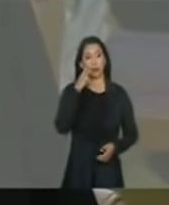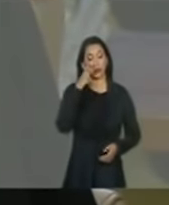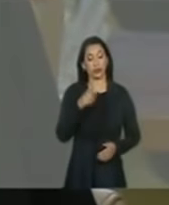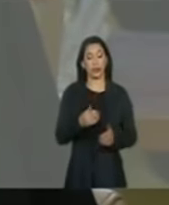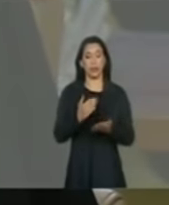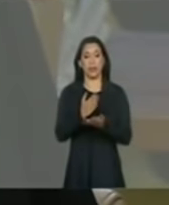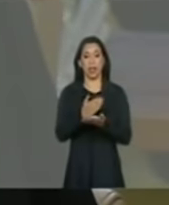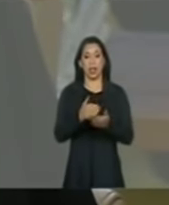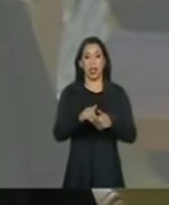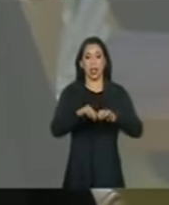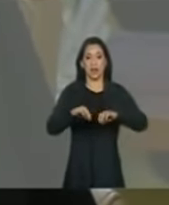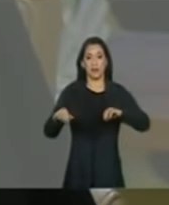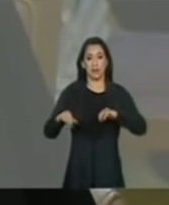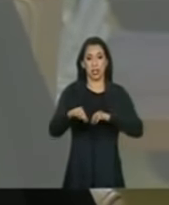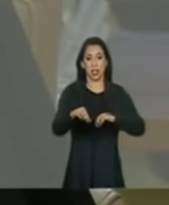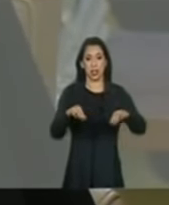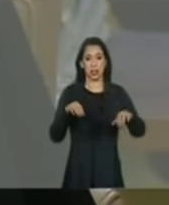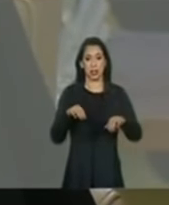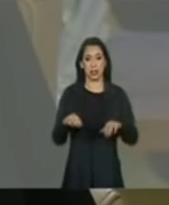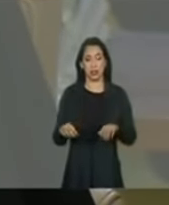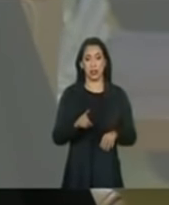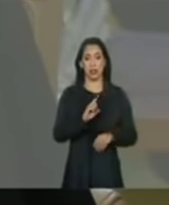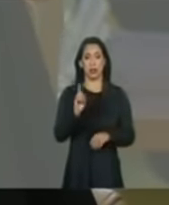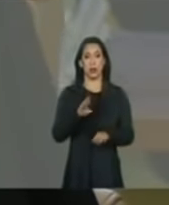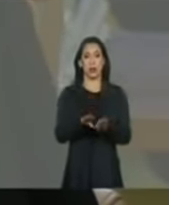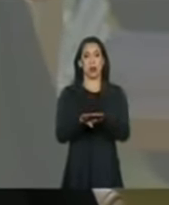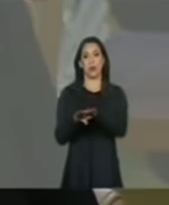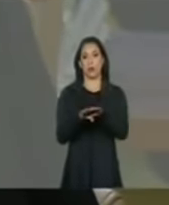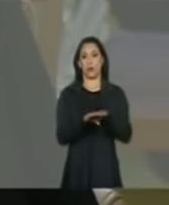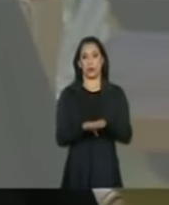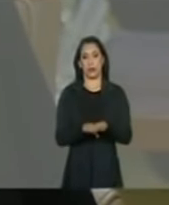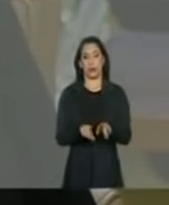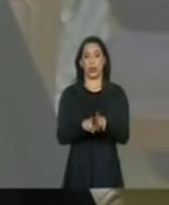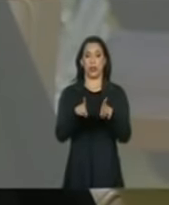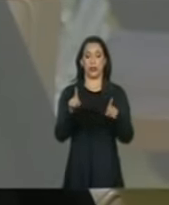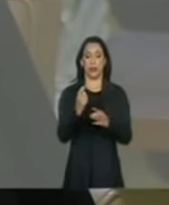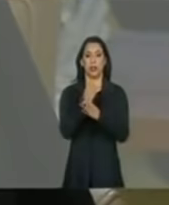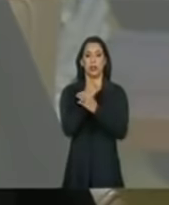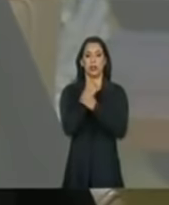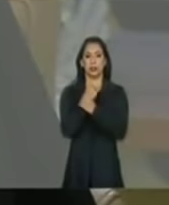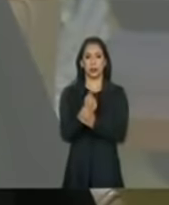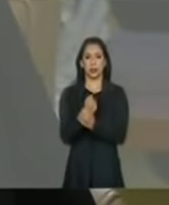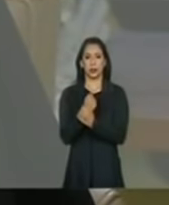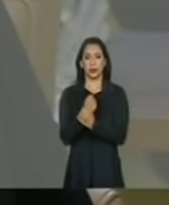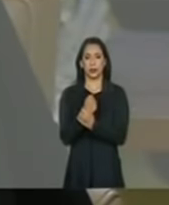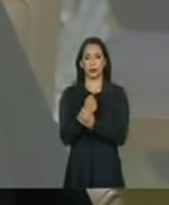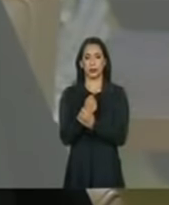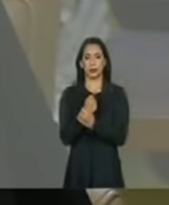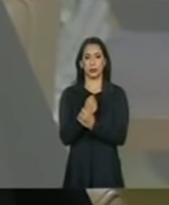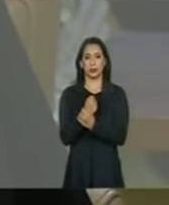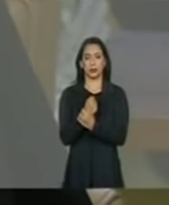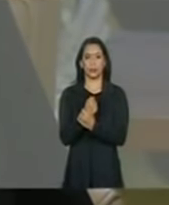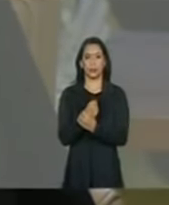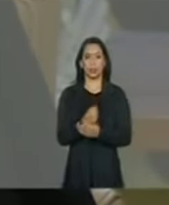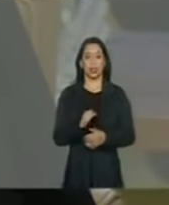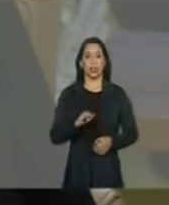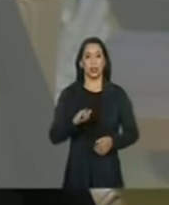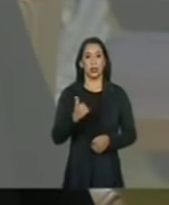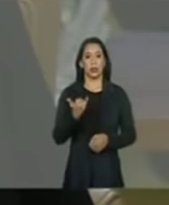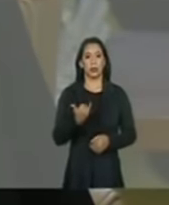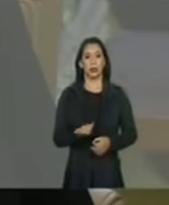voltado não para utilidade comum mas para assegurar vantagens e privilégios para